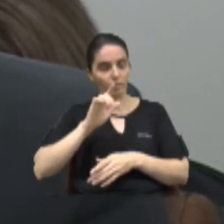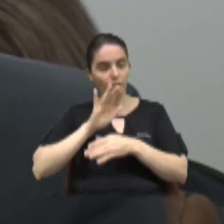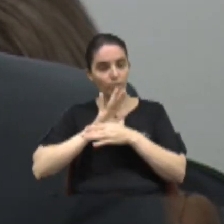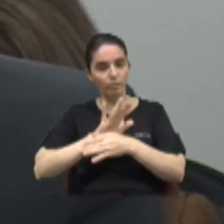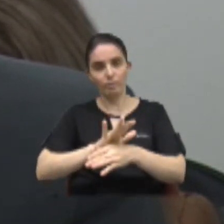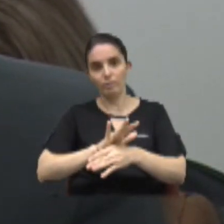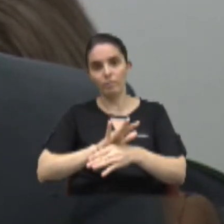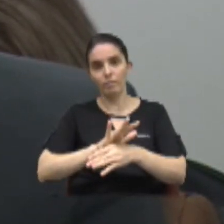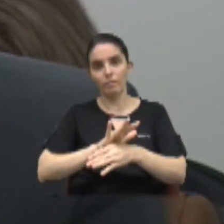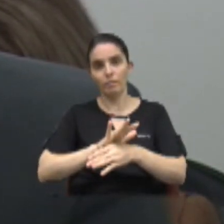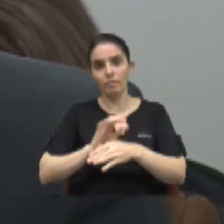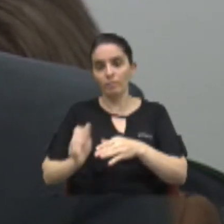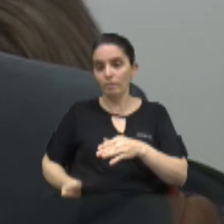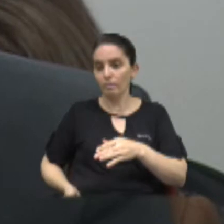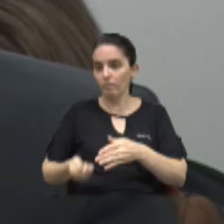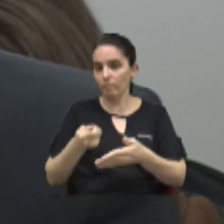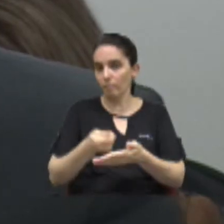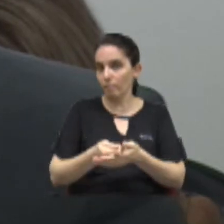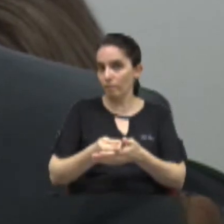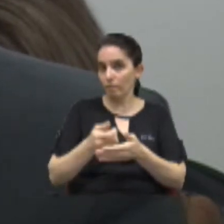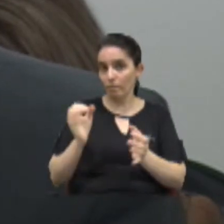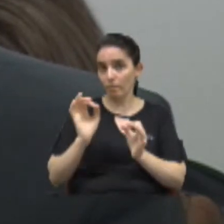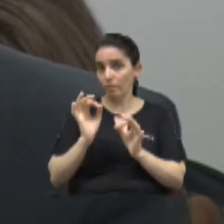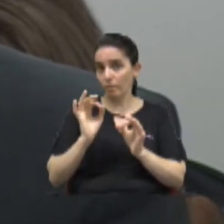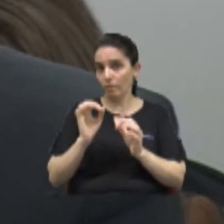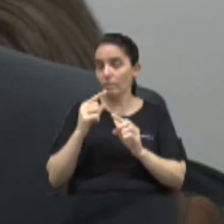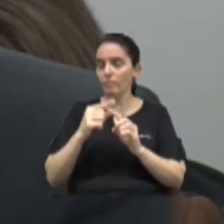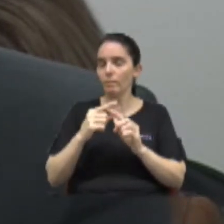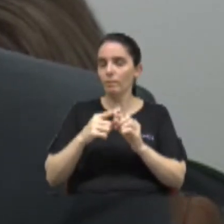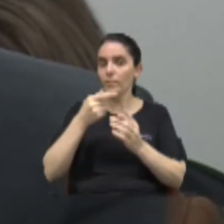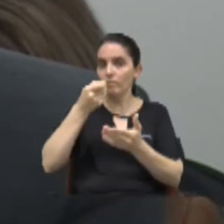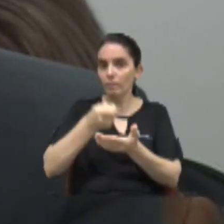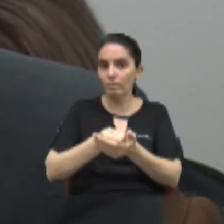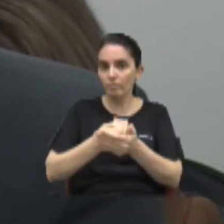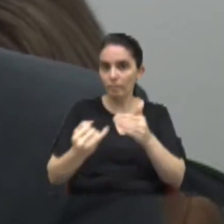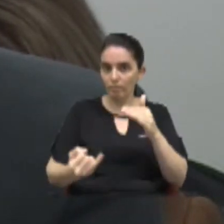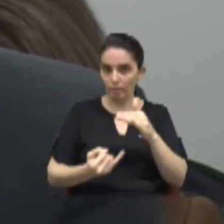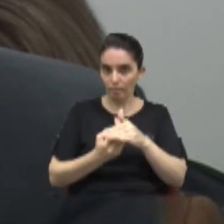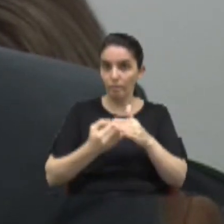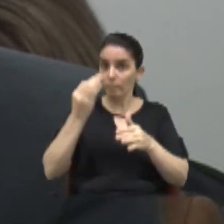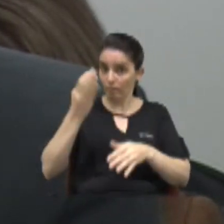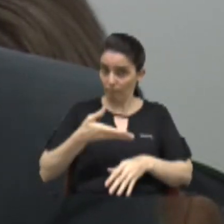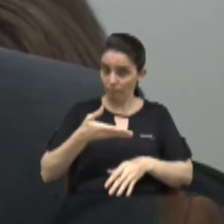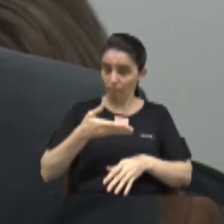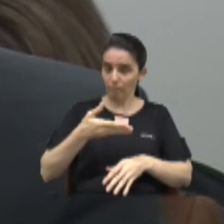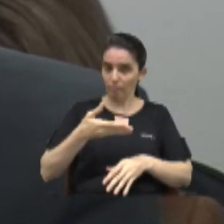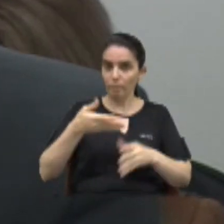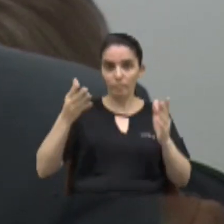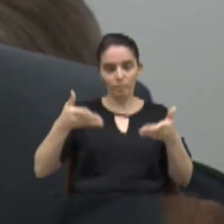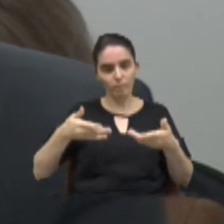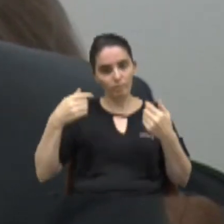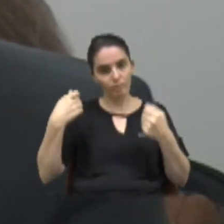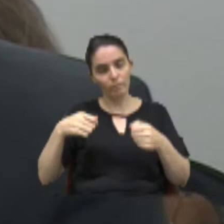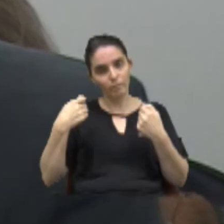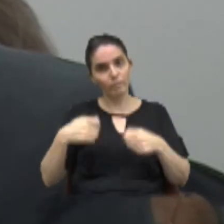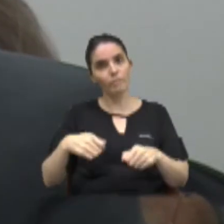sem tirar nada do bolso. Aliás, você já tirou, você já pagou o tributo. Então é a hora de